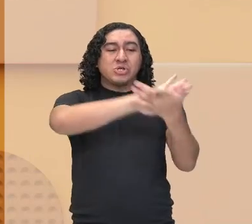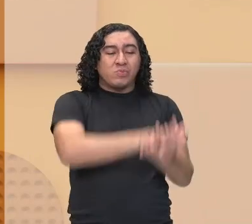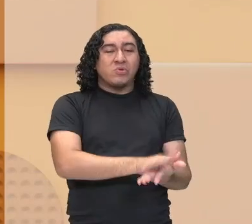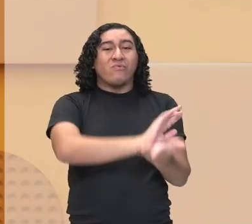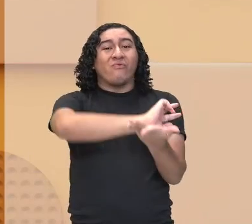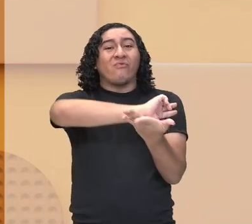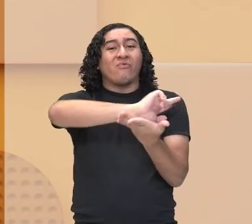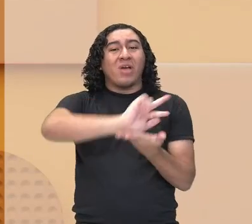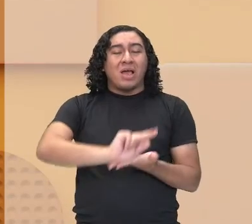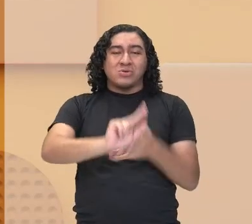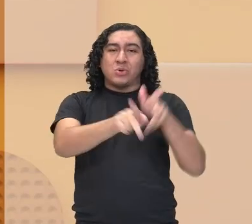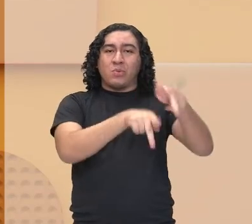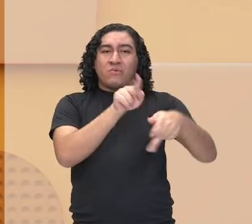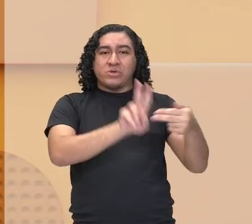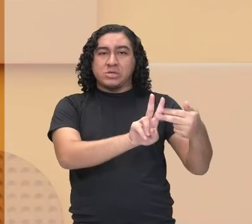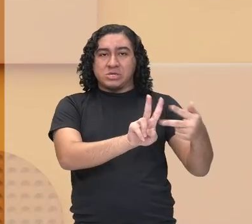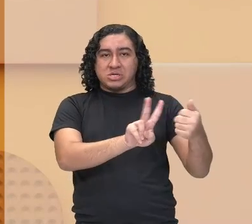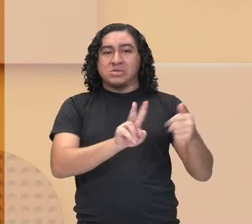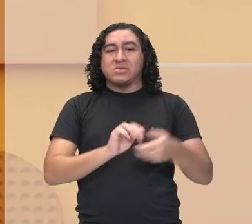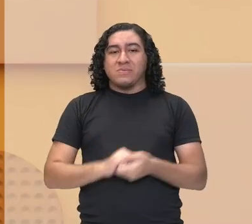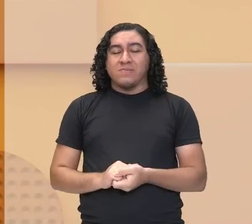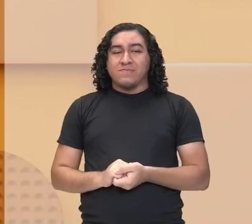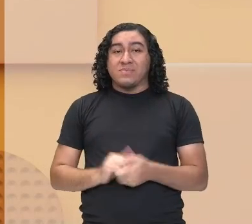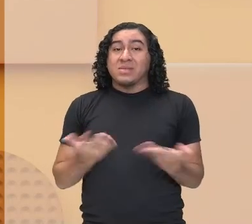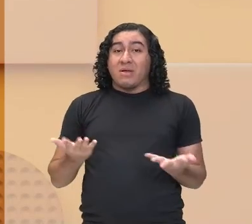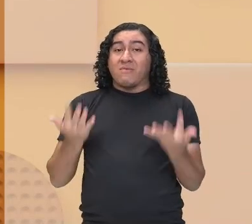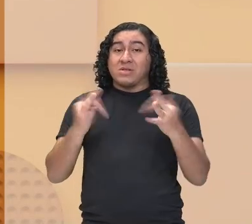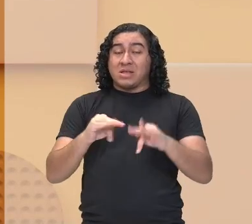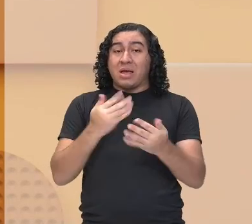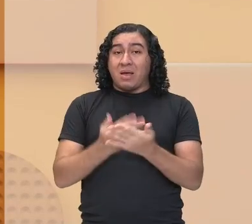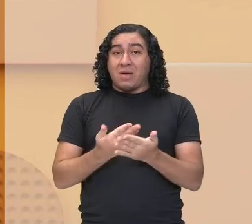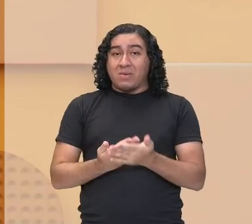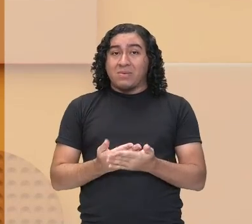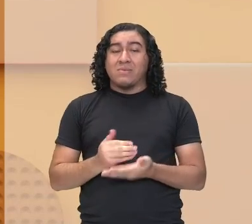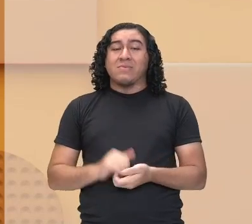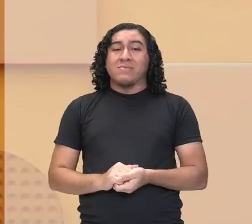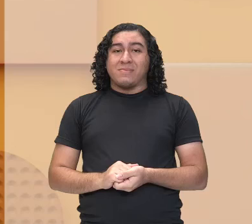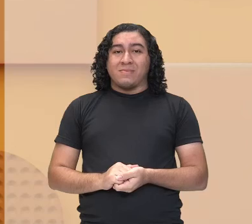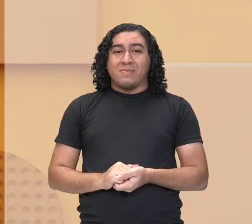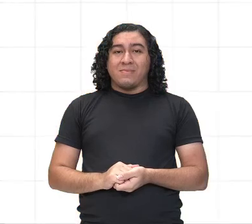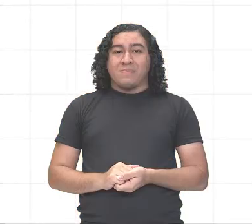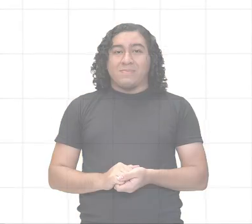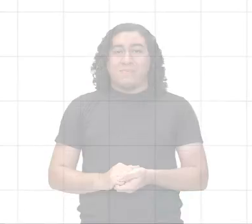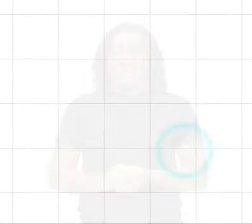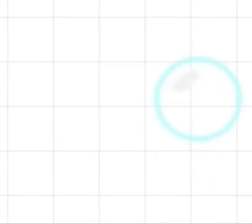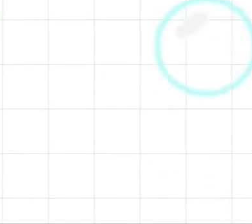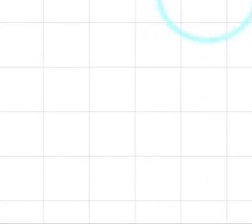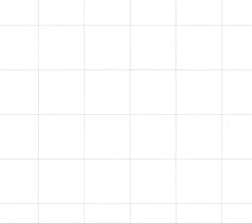milhares de populações indígenas. Bom, finalizamos então a nossa aula e até a próxima.